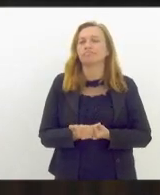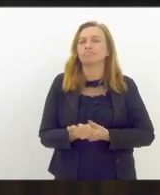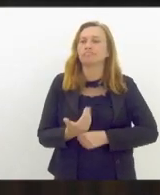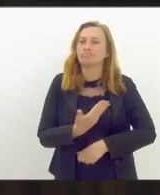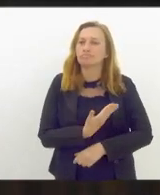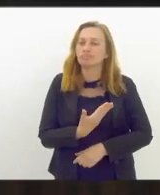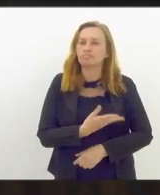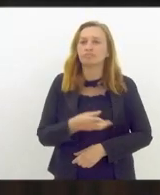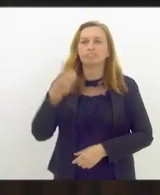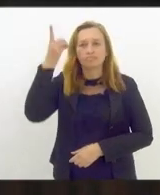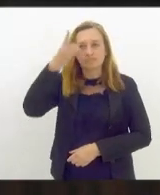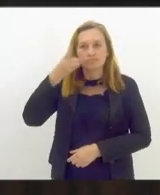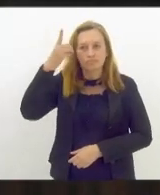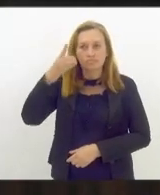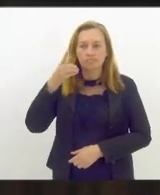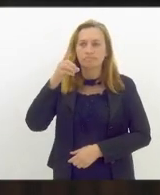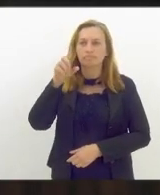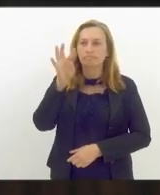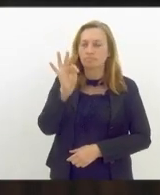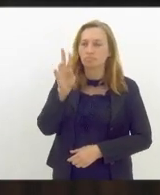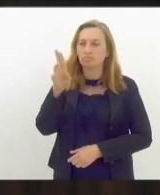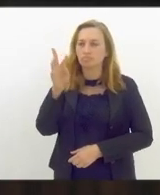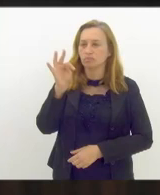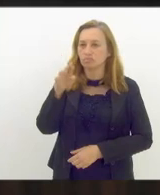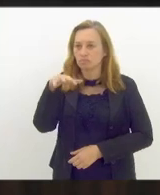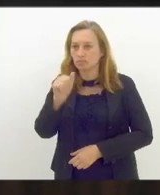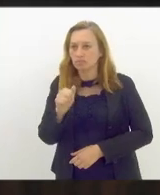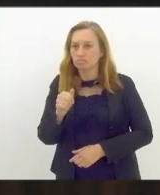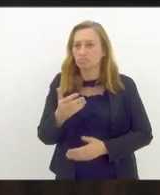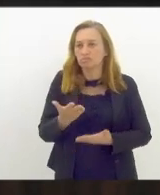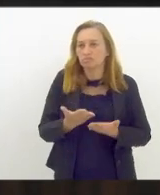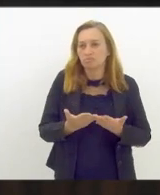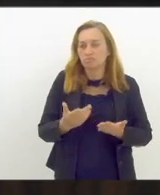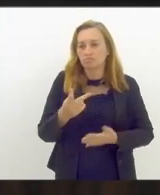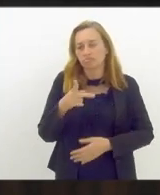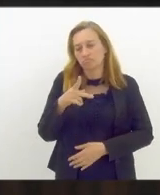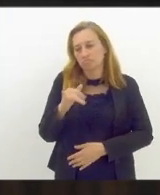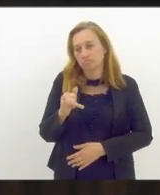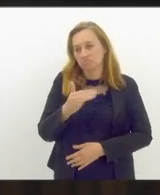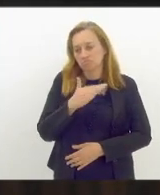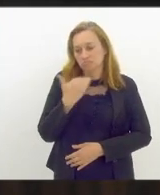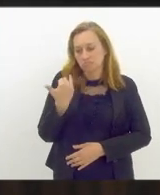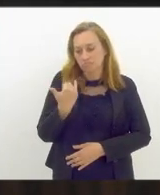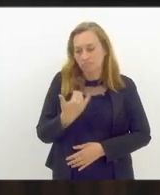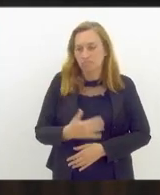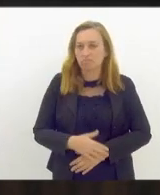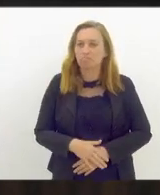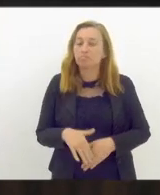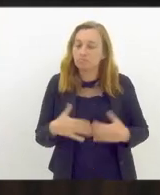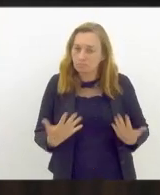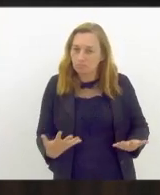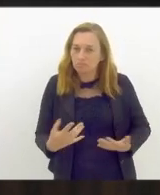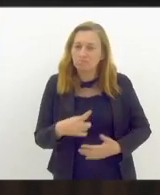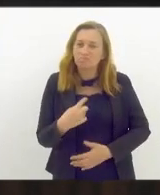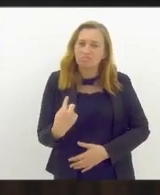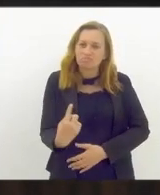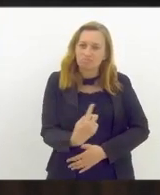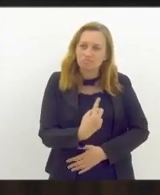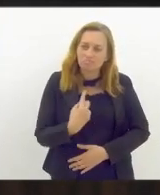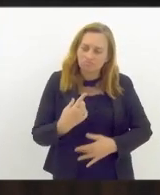querido deputado Gustavo Tutuca pela perda do seu pai querido. Então, aqui todos nós